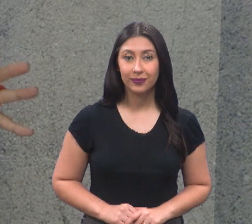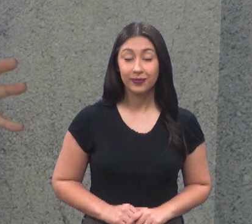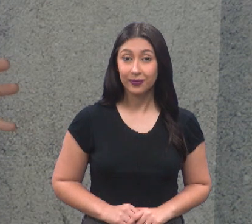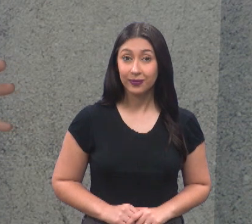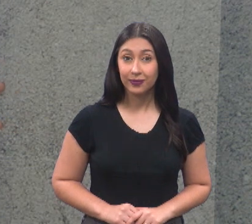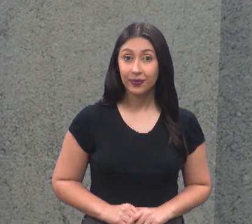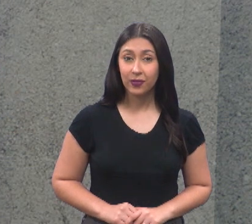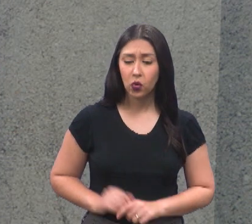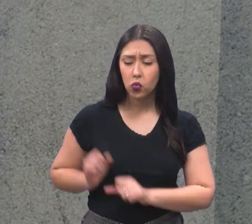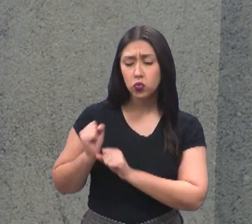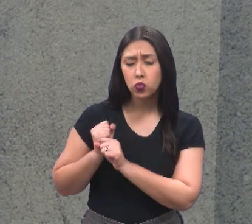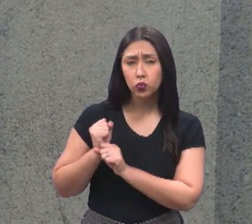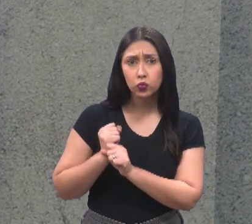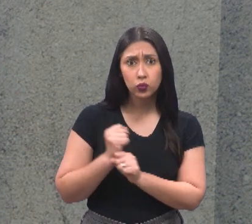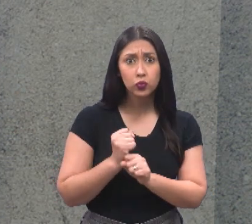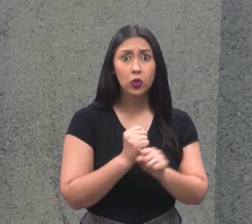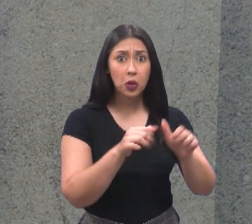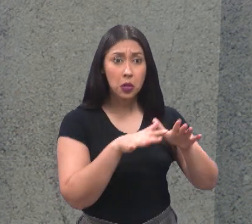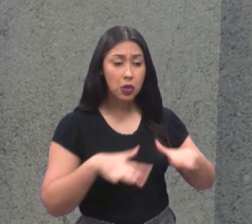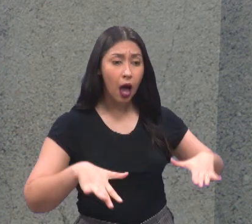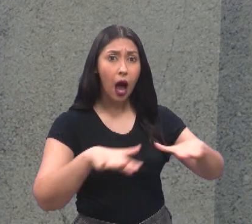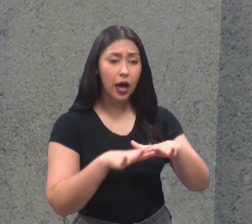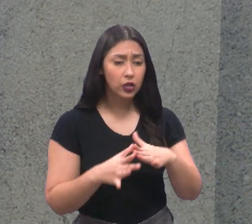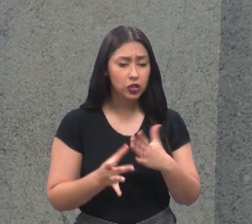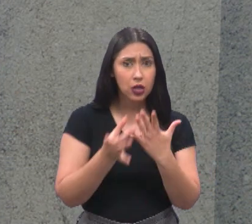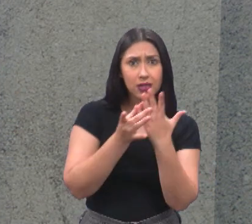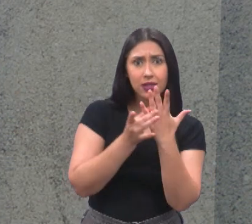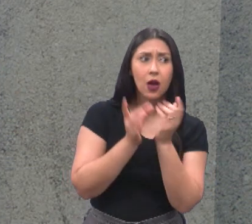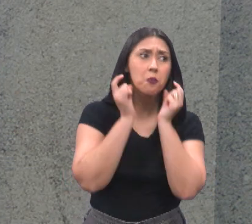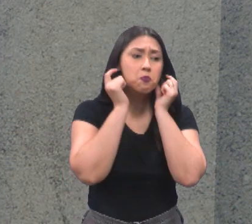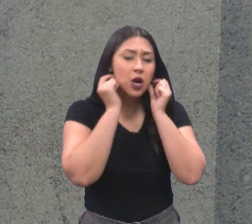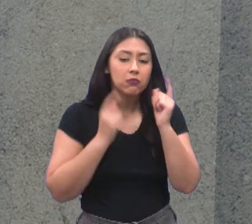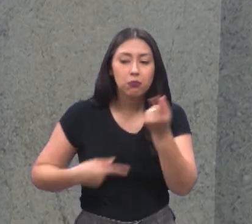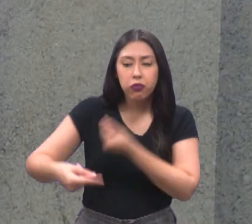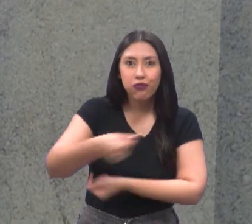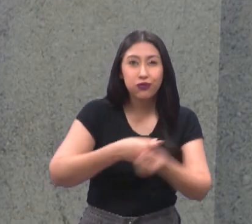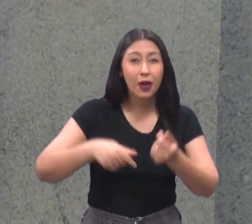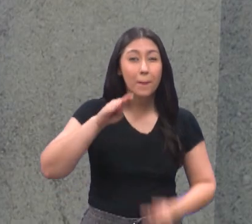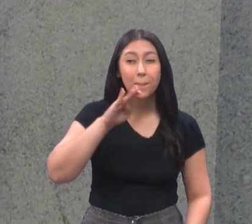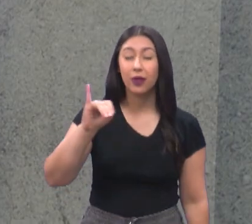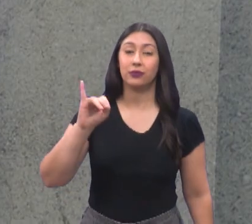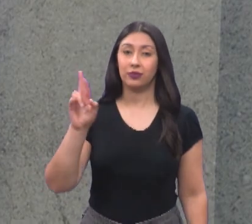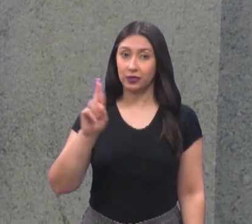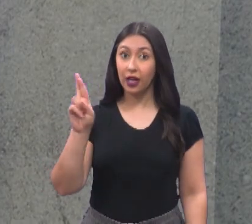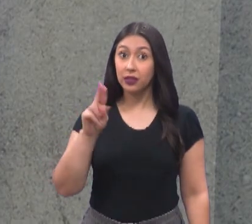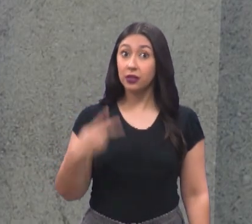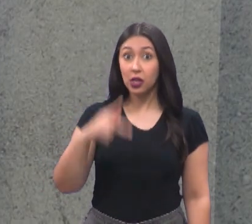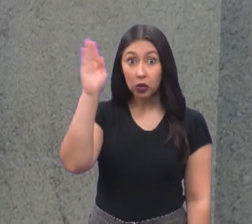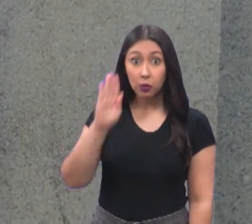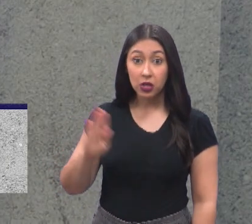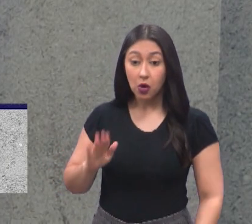Todos os anos, o setor de joias movimenta bilhões de reais. O Brasil é um dos maiores produtores de ouro do